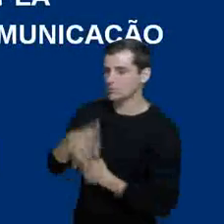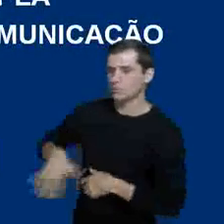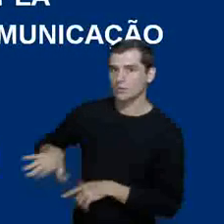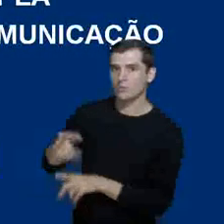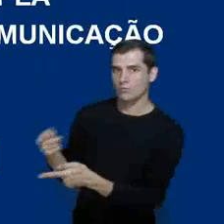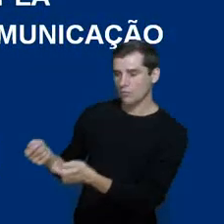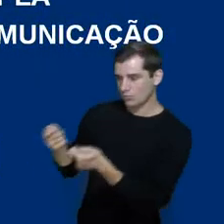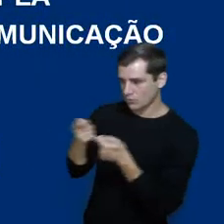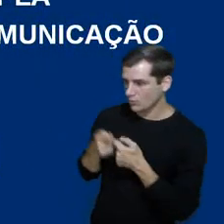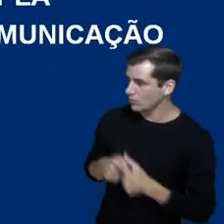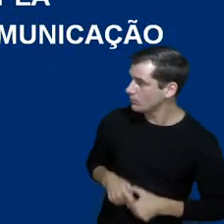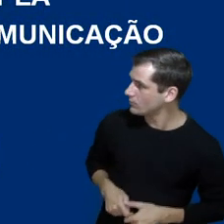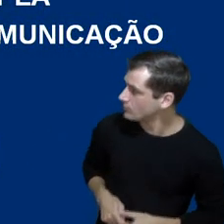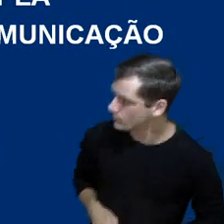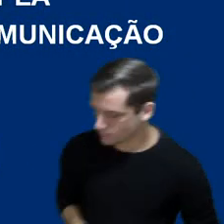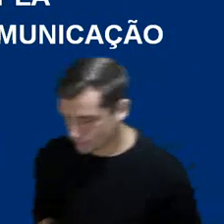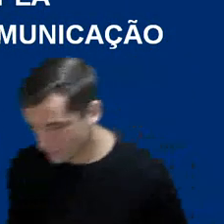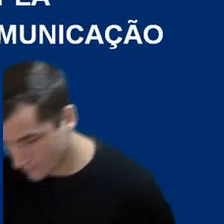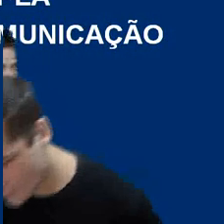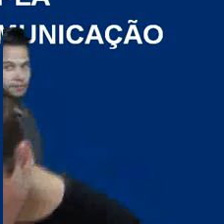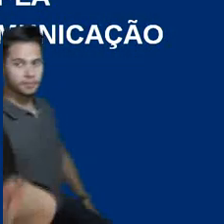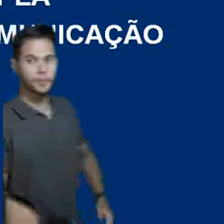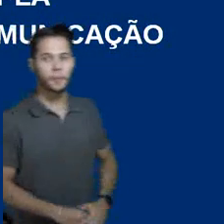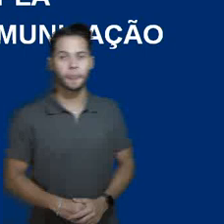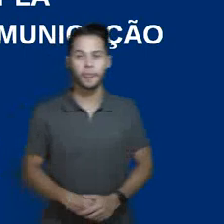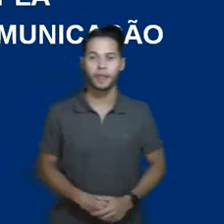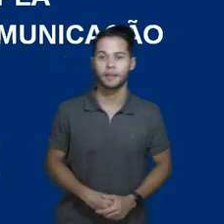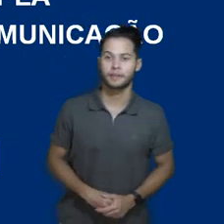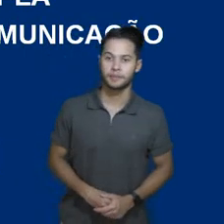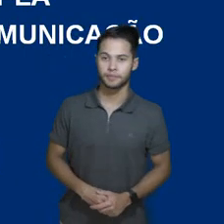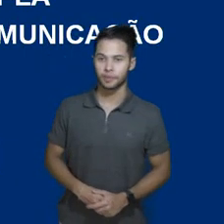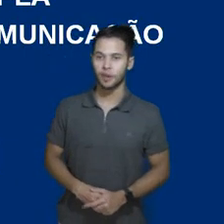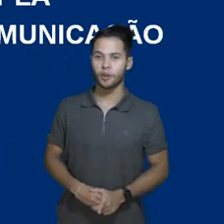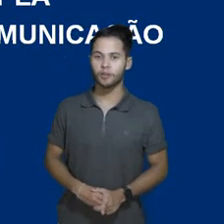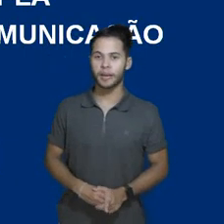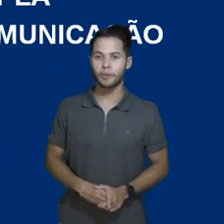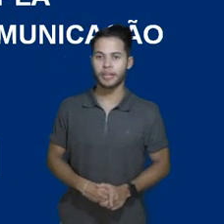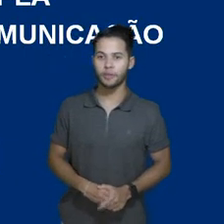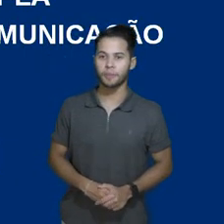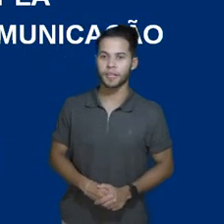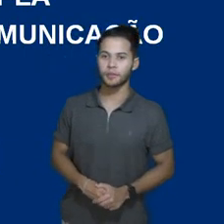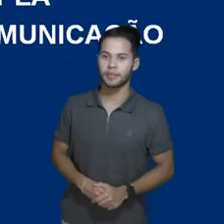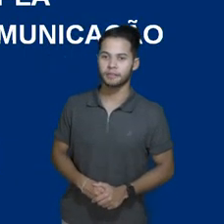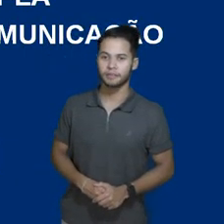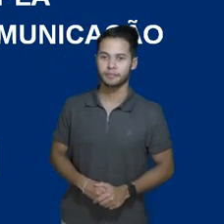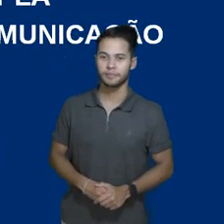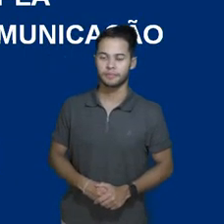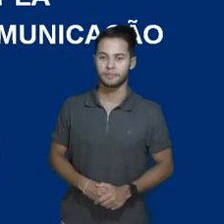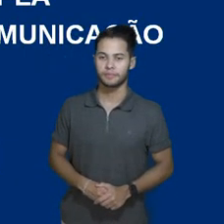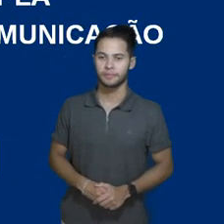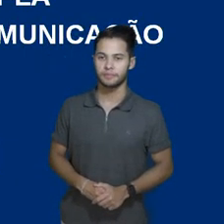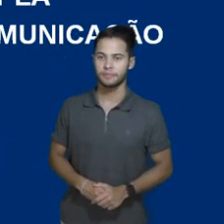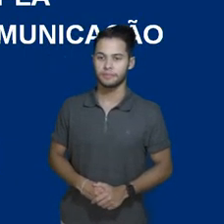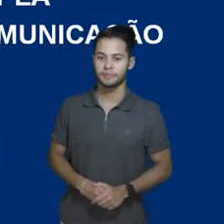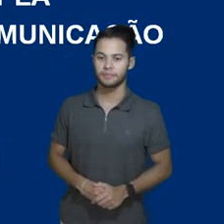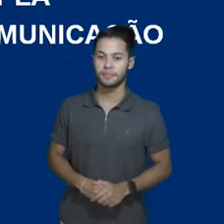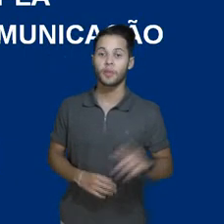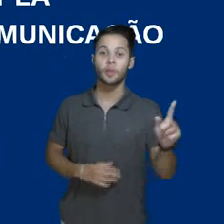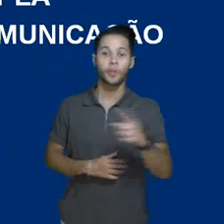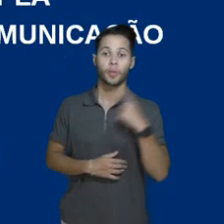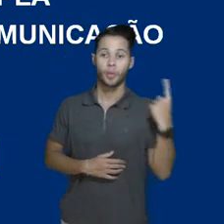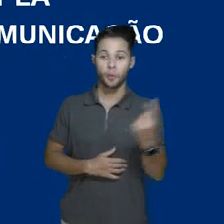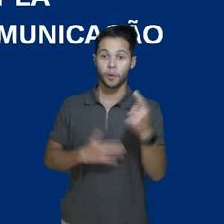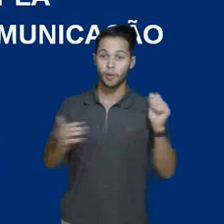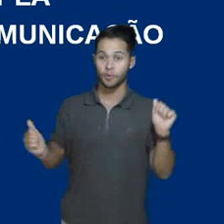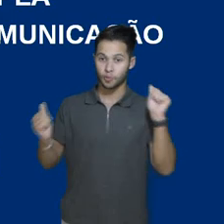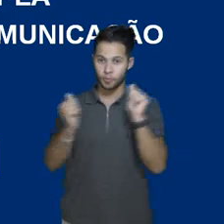agenda positiva dizer onde tá errado apontar o dedo é fácil Quais são as soluções vamos construir isso juntos essa agenda